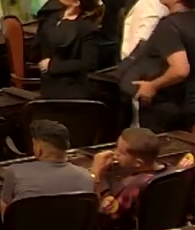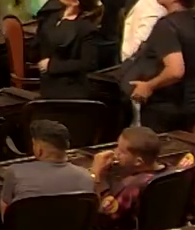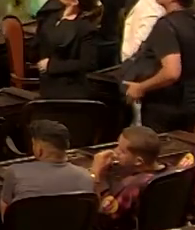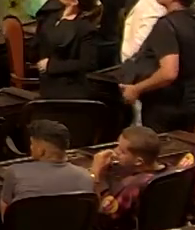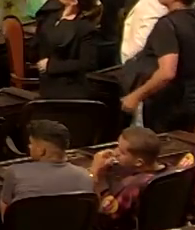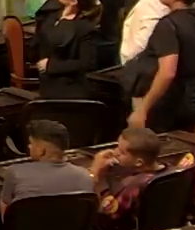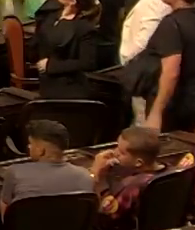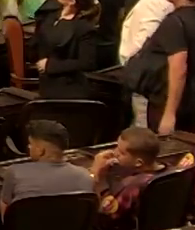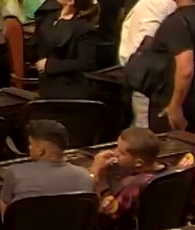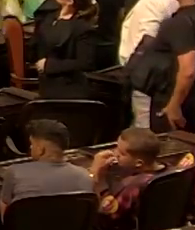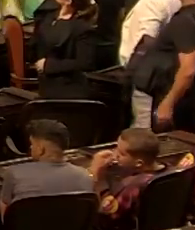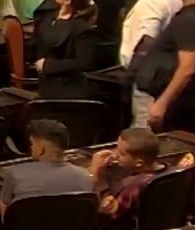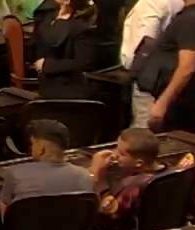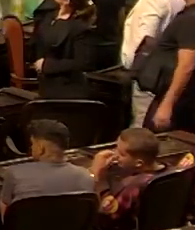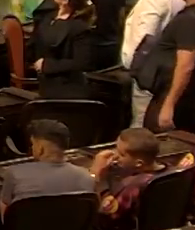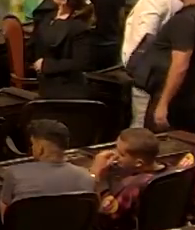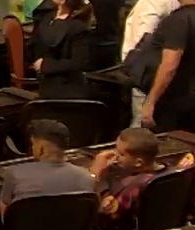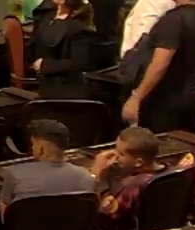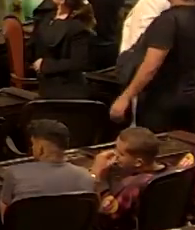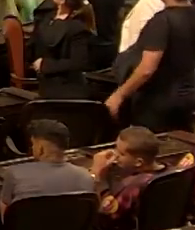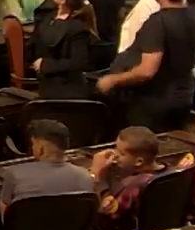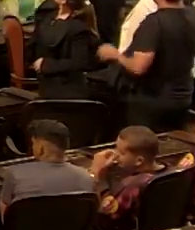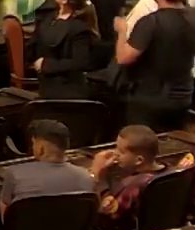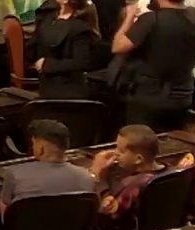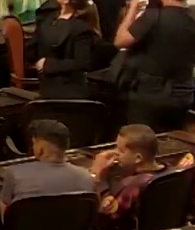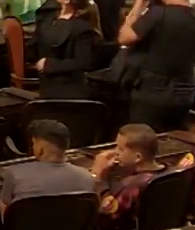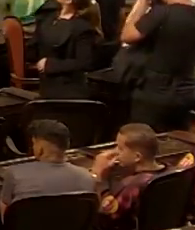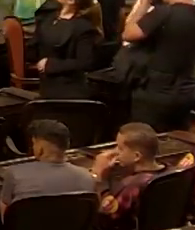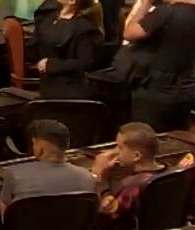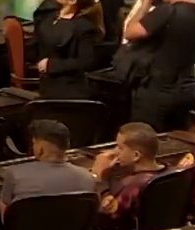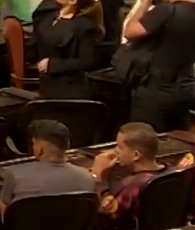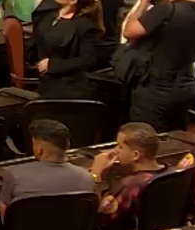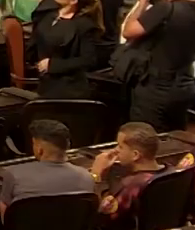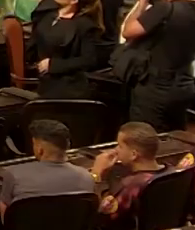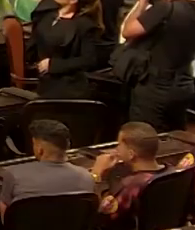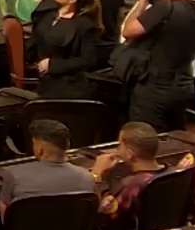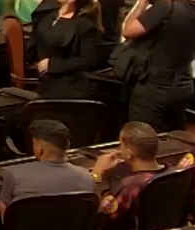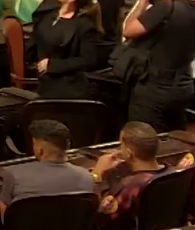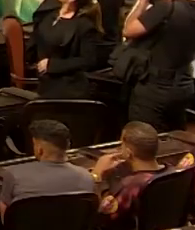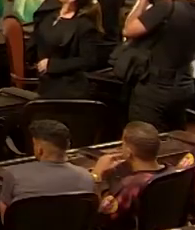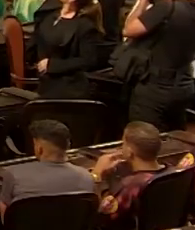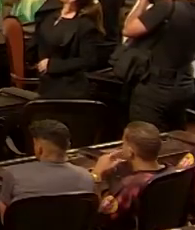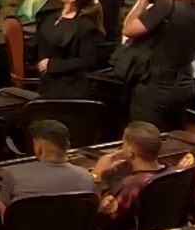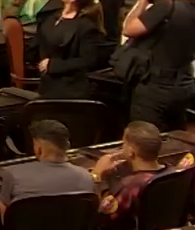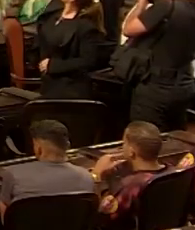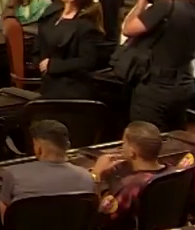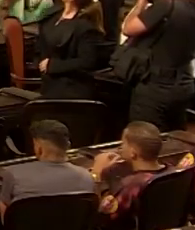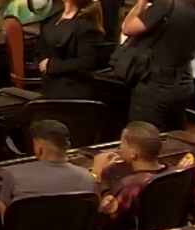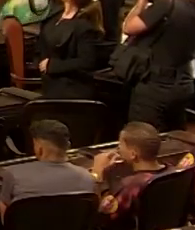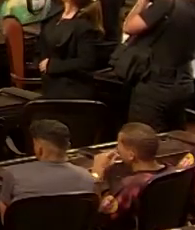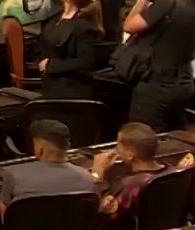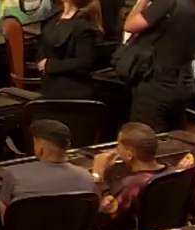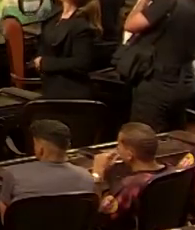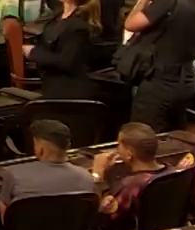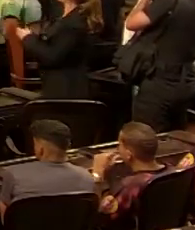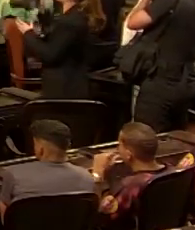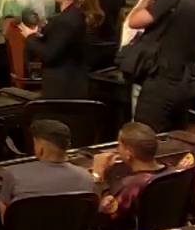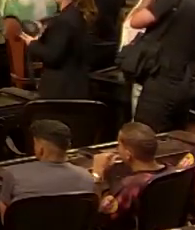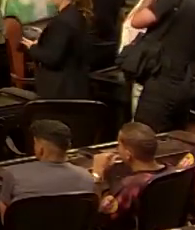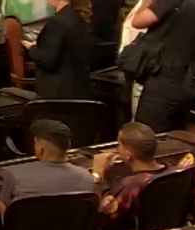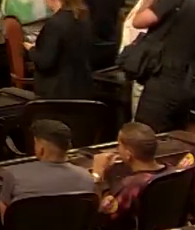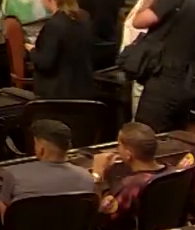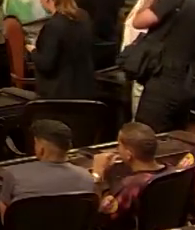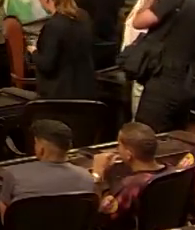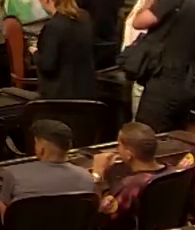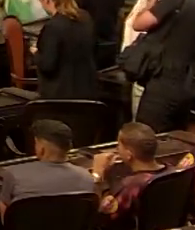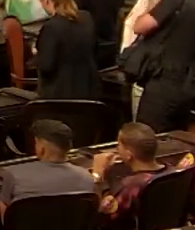você, você conhece bem o Beulê. Onde mora toda a xé, os preceitos de Olorum. E sem as ordens